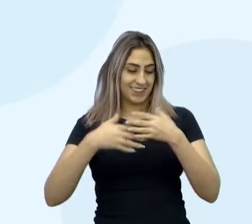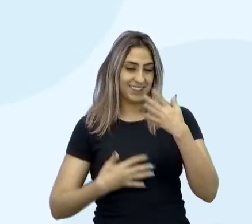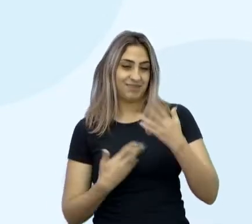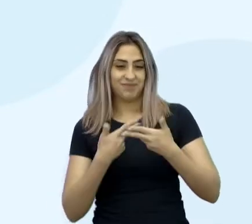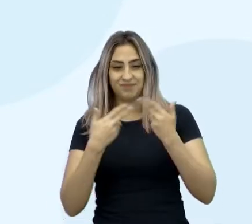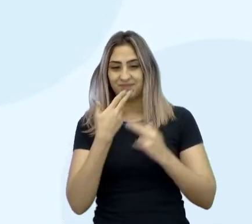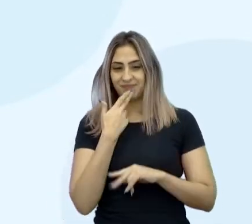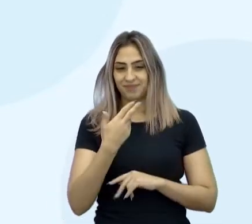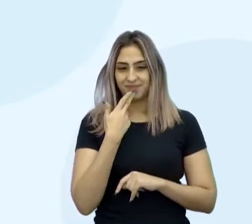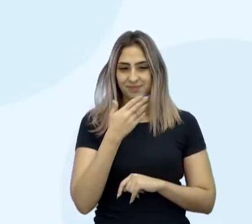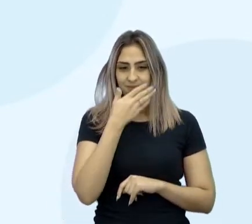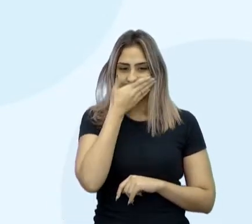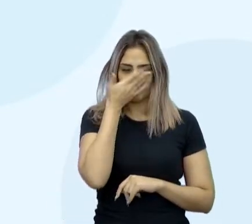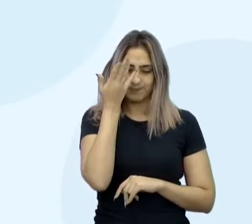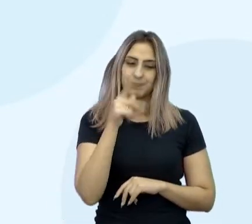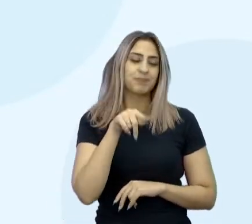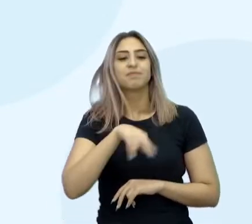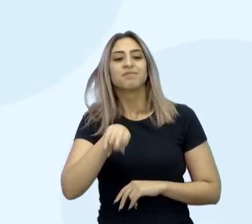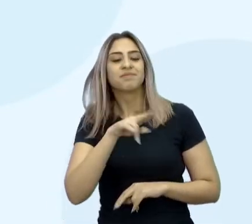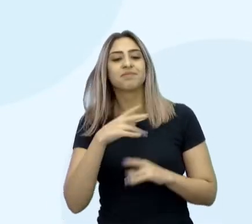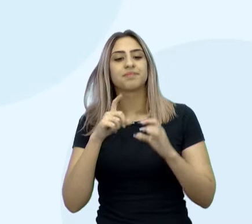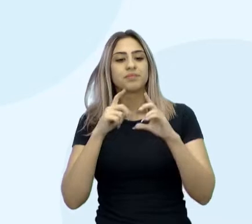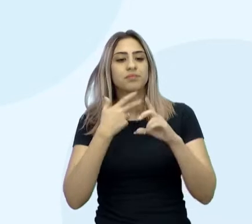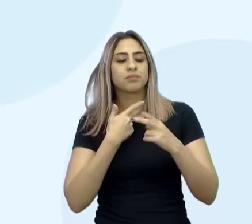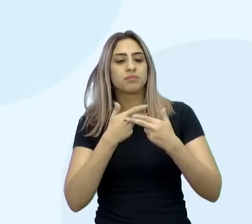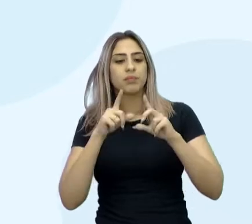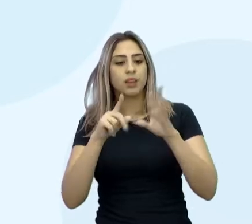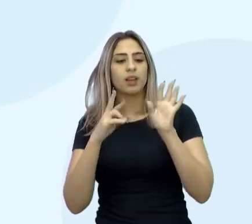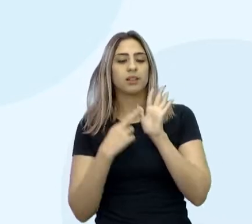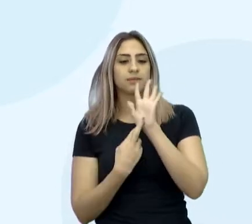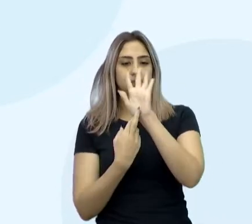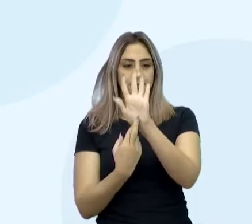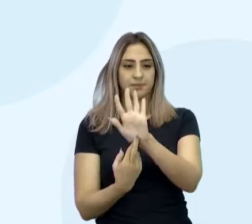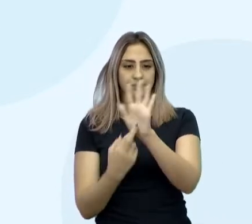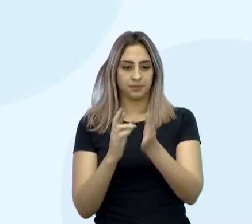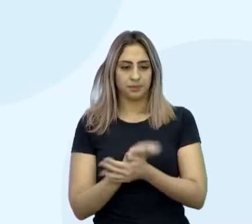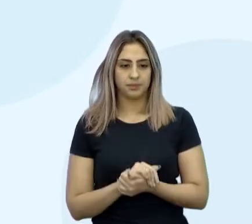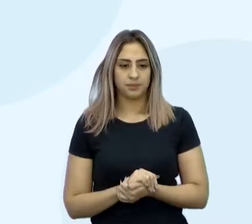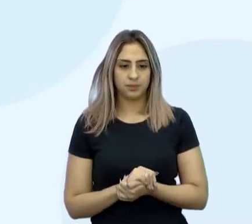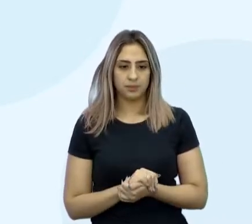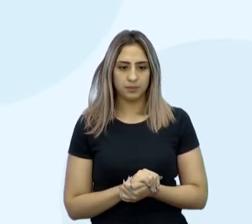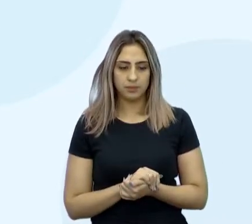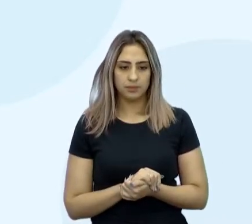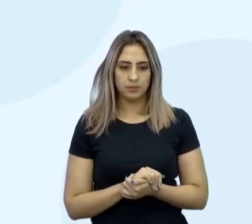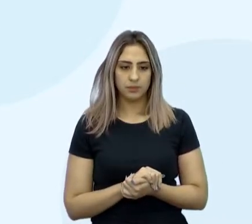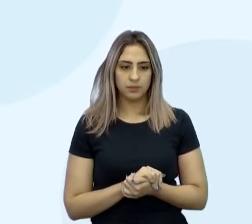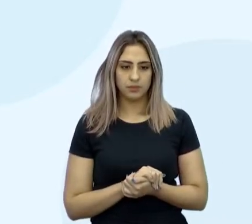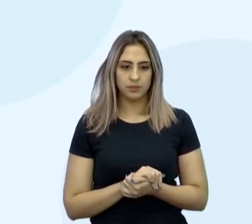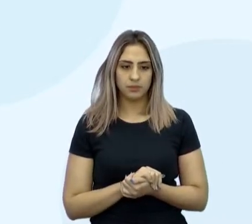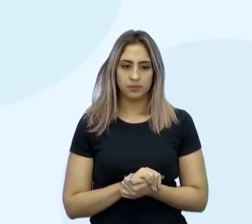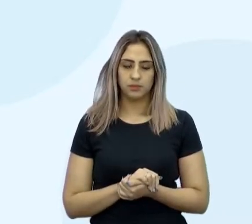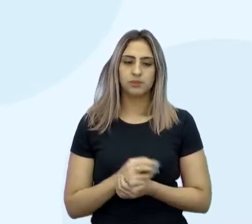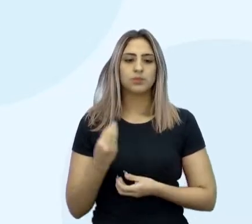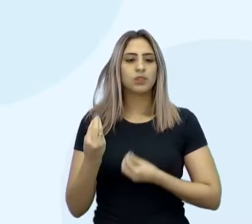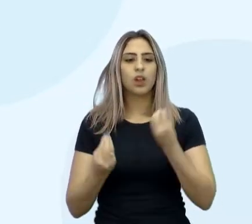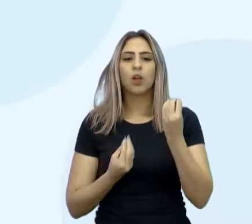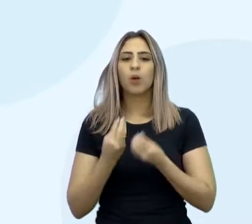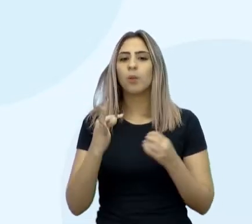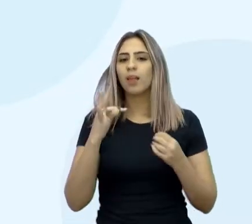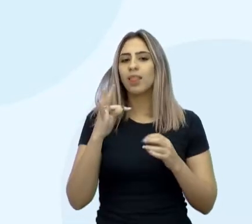das cores, né? Esse símbolo aqui, ele representa, né, por 1000. Como é taxa